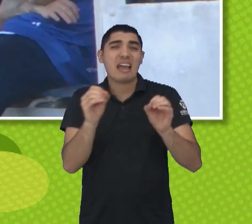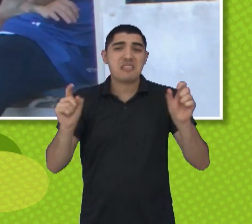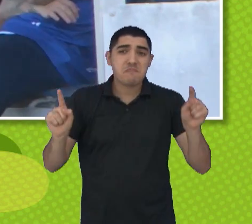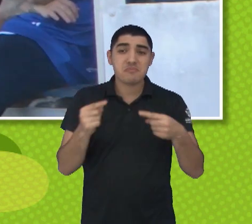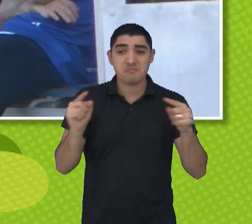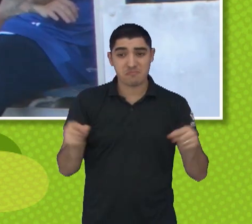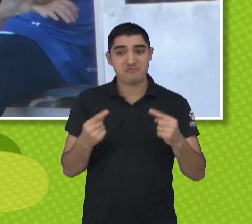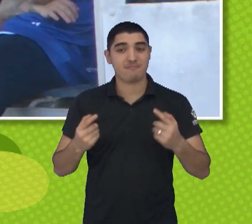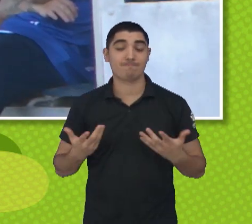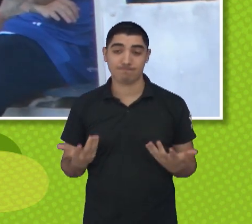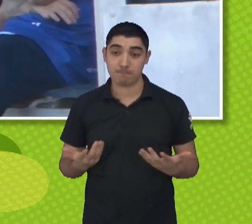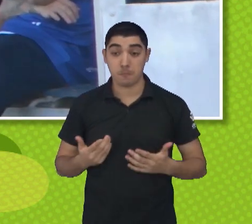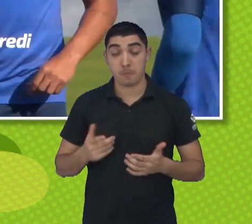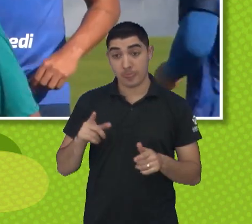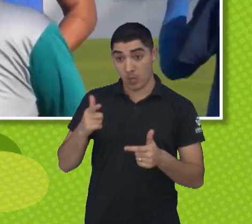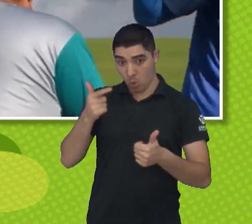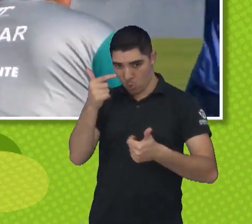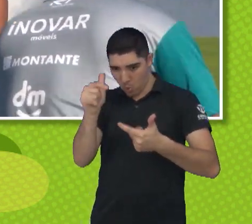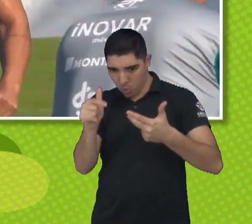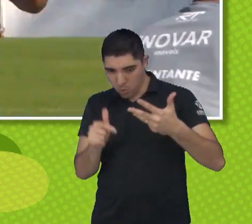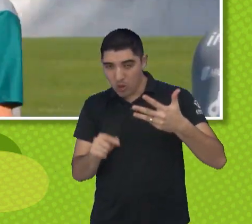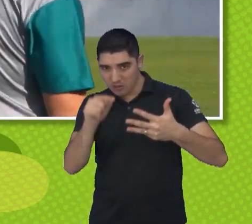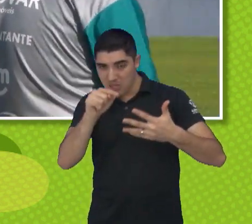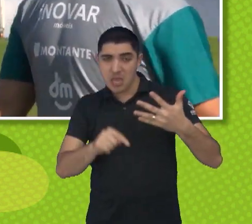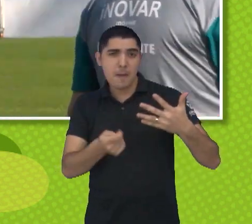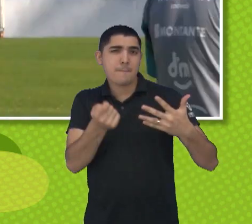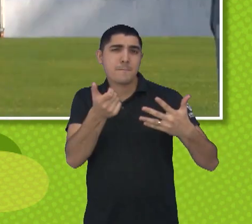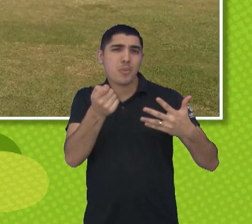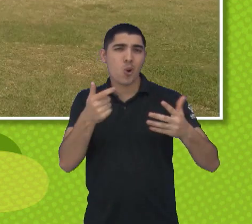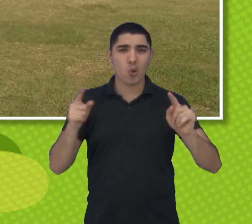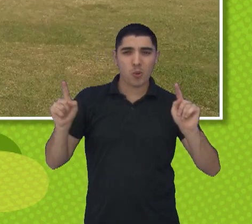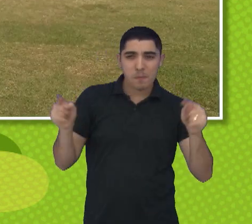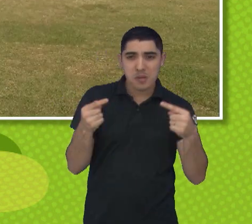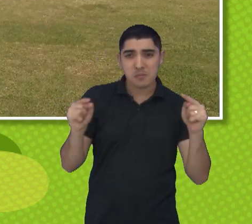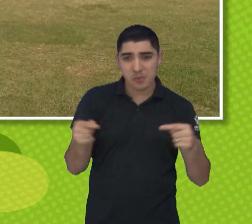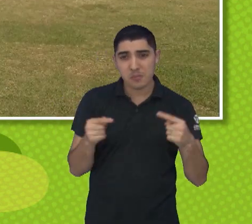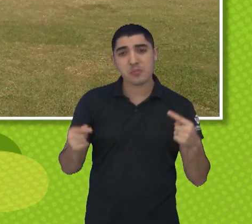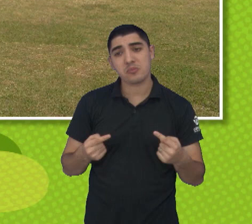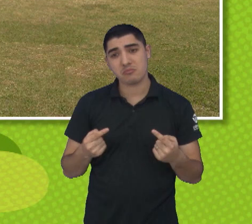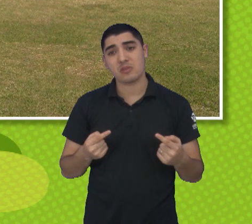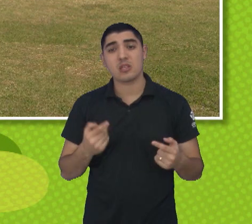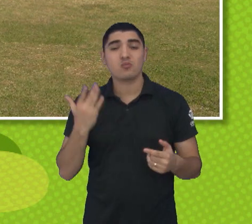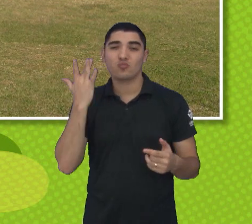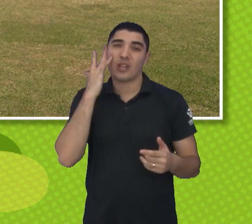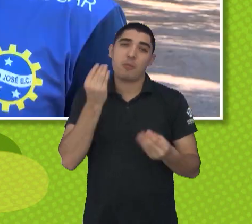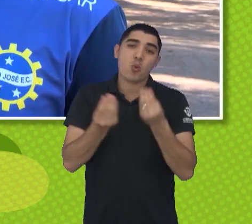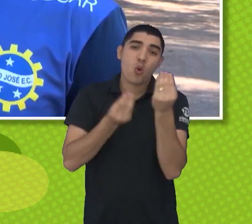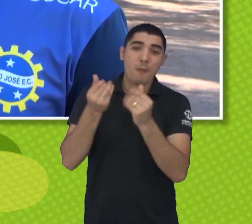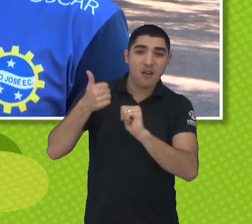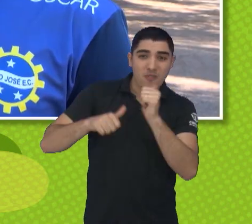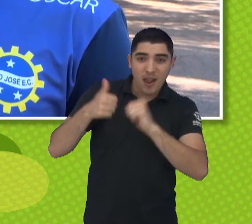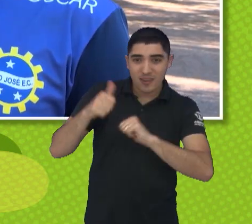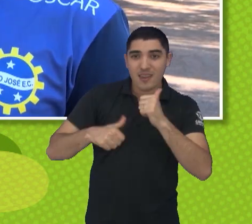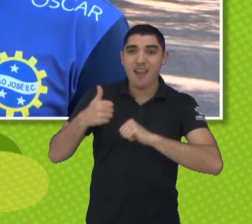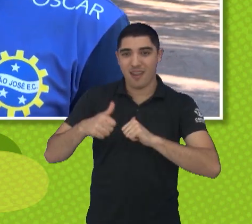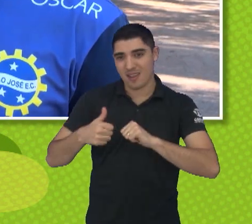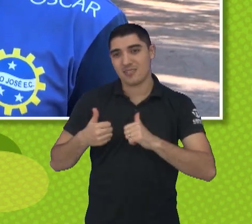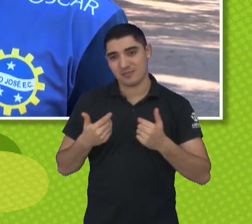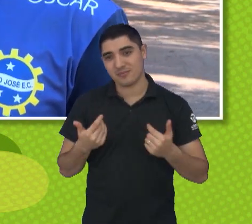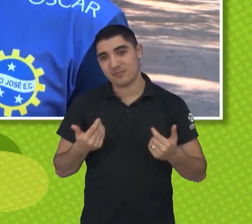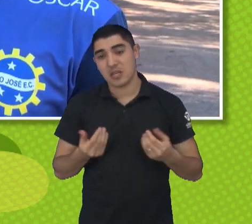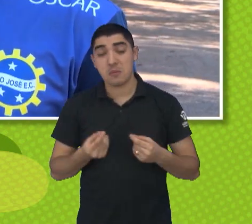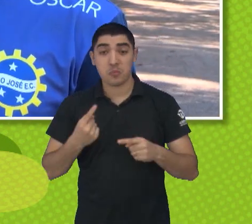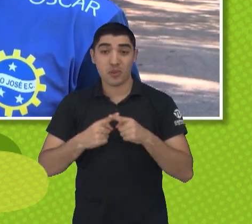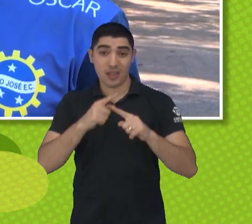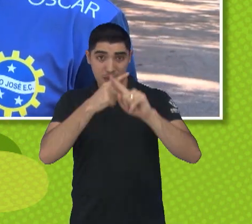Os outros, como você falou, né, pouco jogaram, enfim, acho que para serem avaliados ali num jogo mesmo, para uma